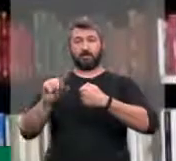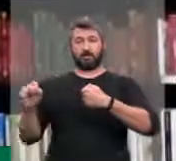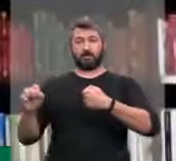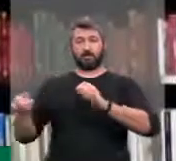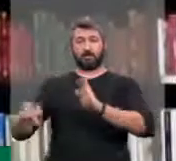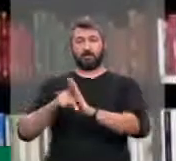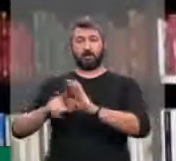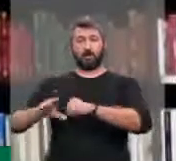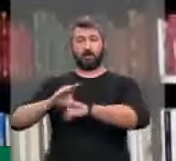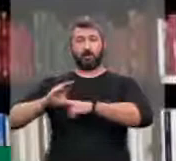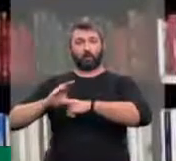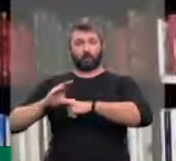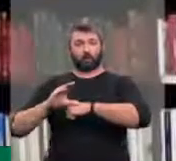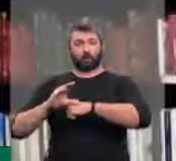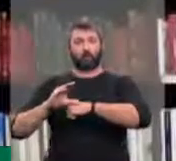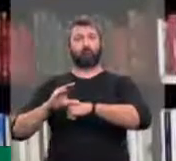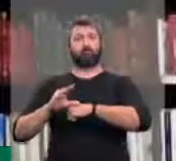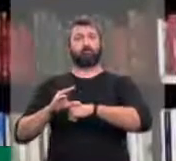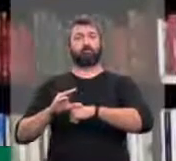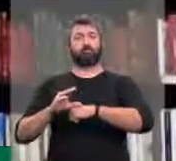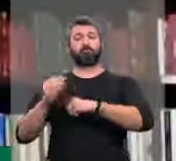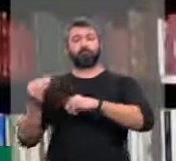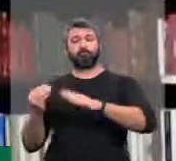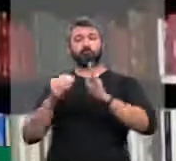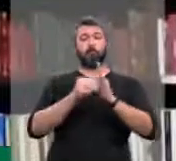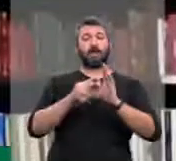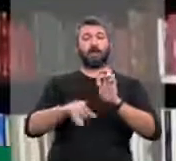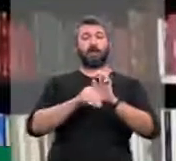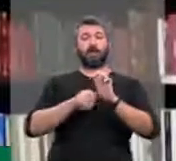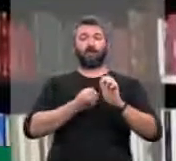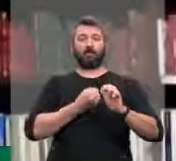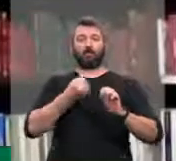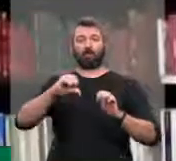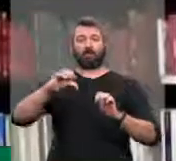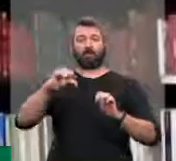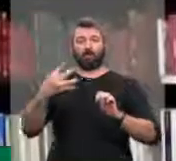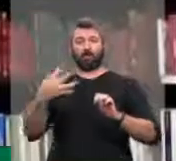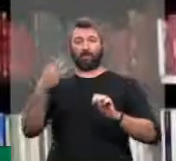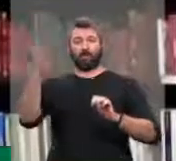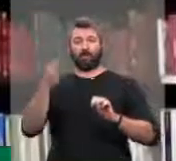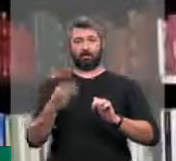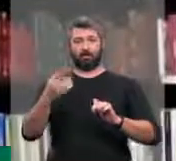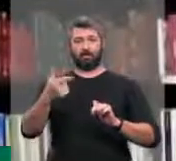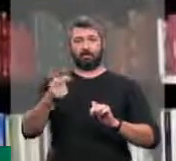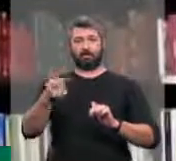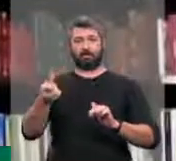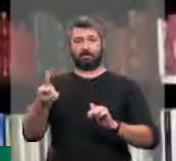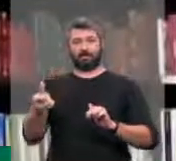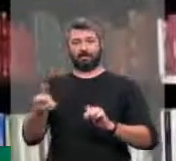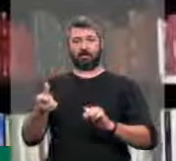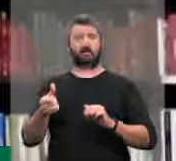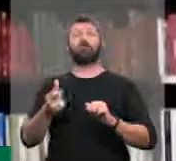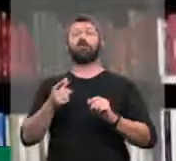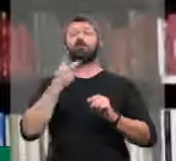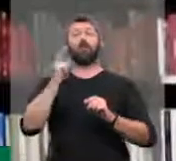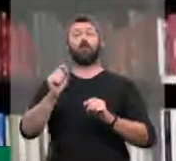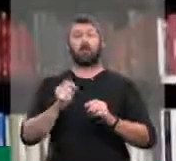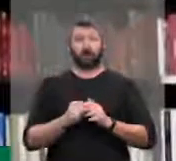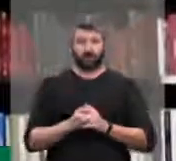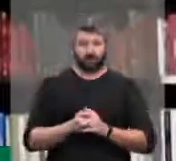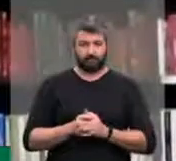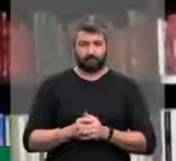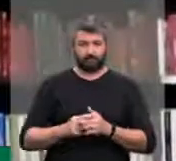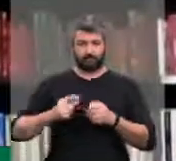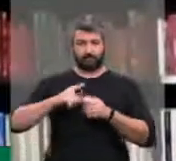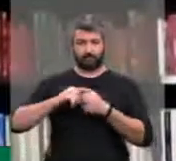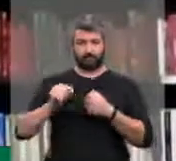Constituição Federal, dispositivo introduzido pela Emenda Constitucional número 94 de 2016, nos seguintes termos.